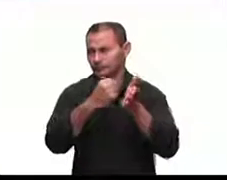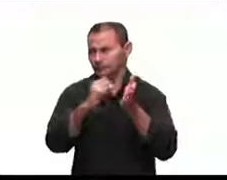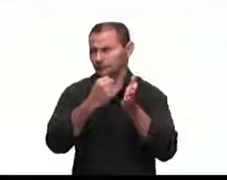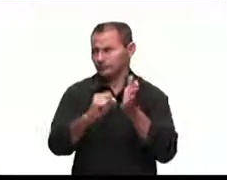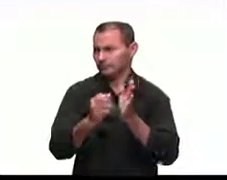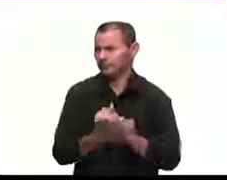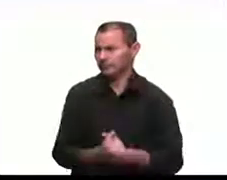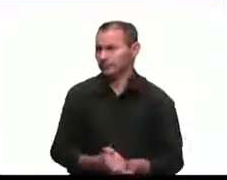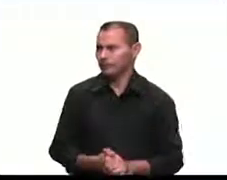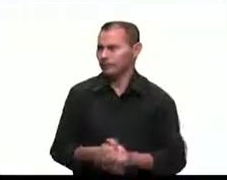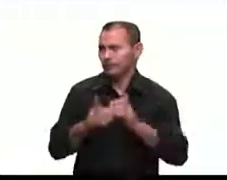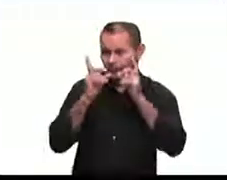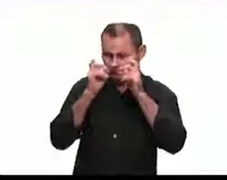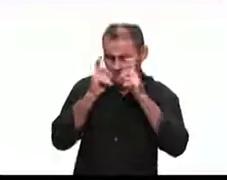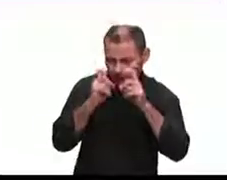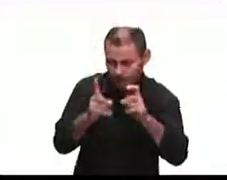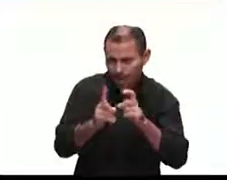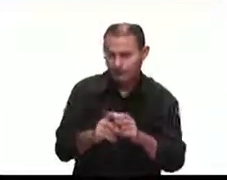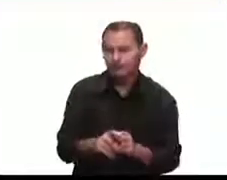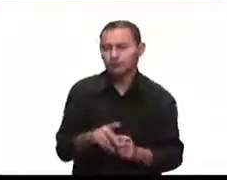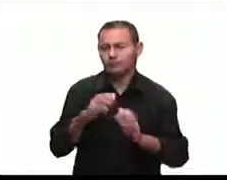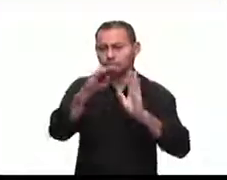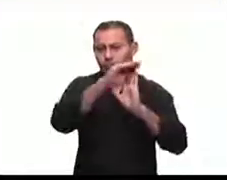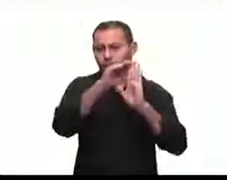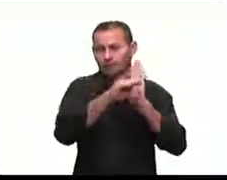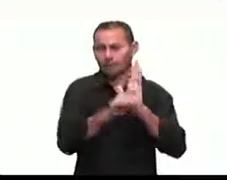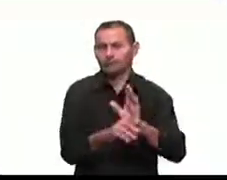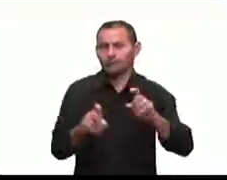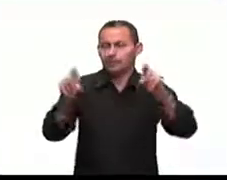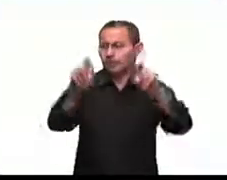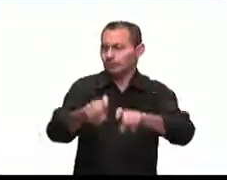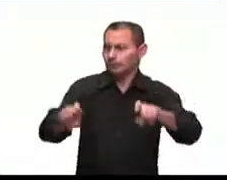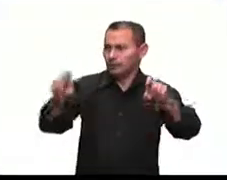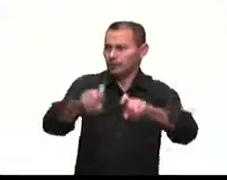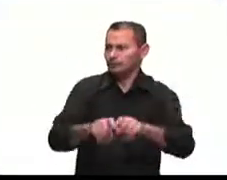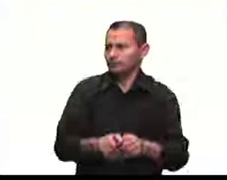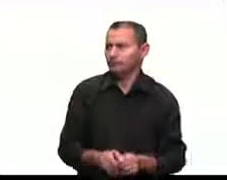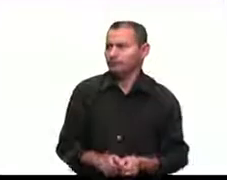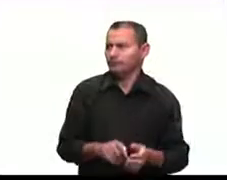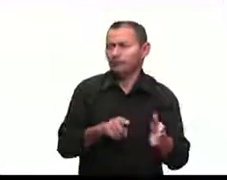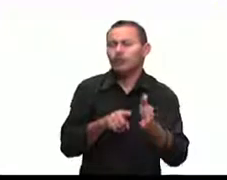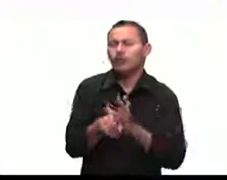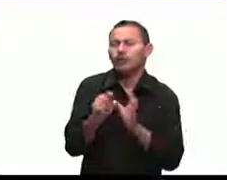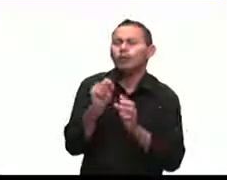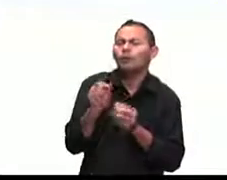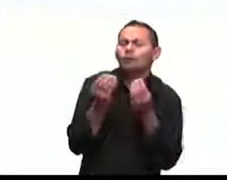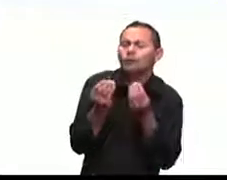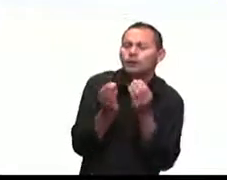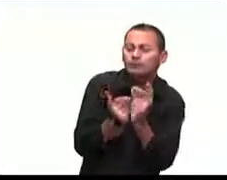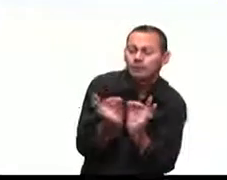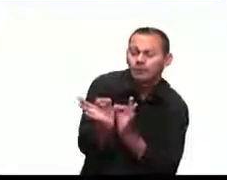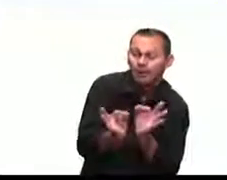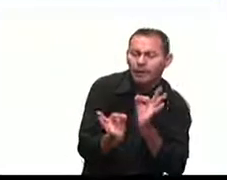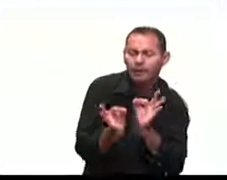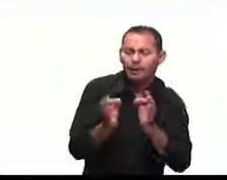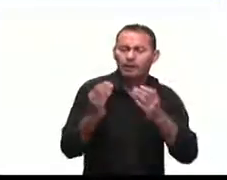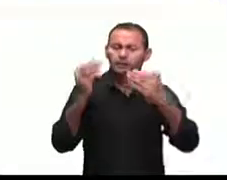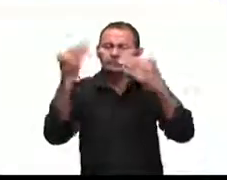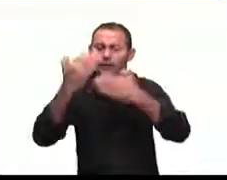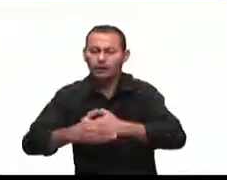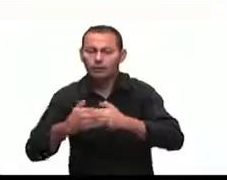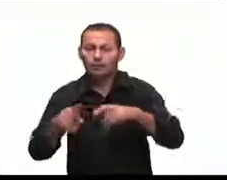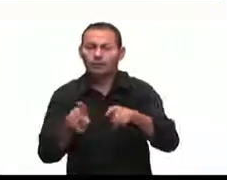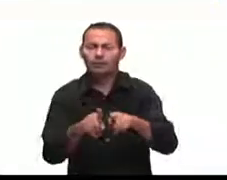relacionadas ao interesse do programa de computador. Perguntas como: como você prepara as avaliações